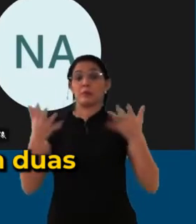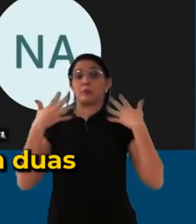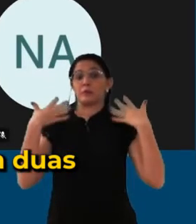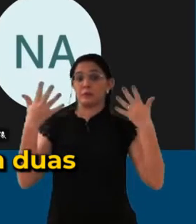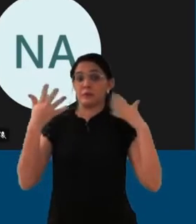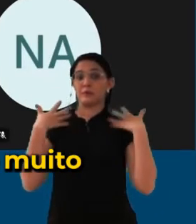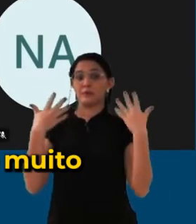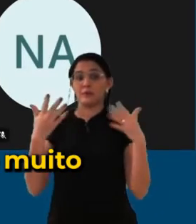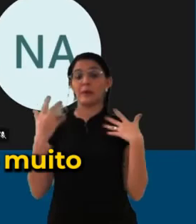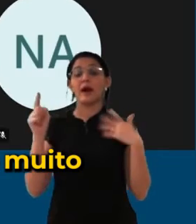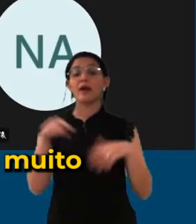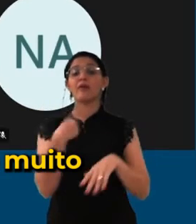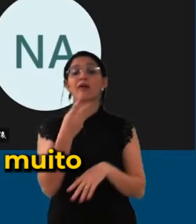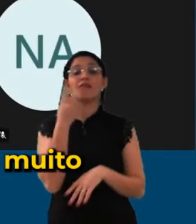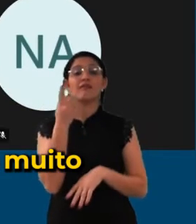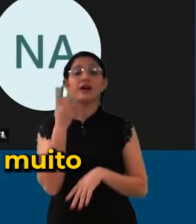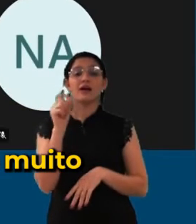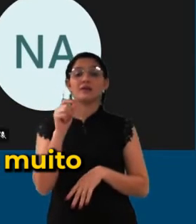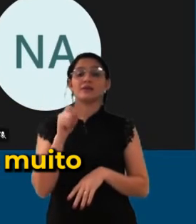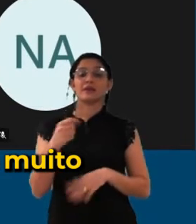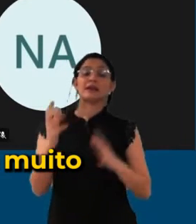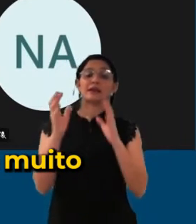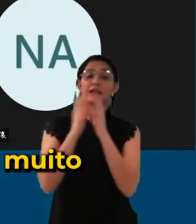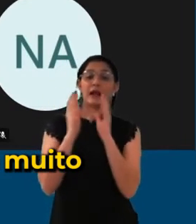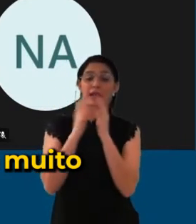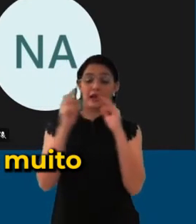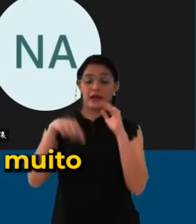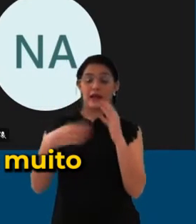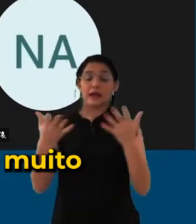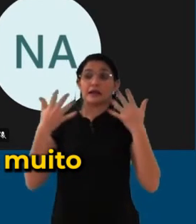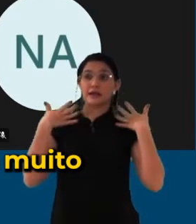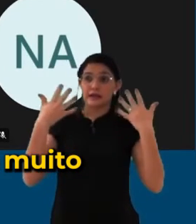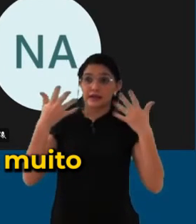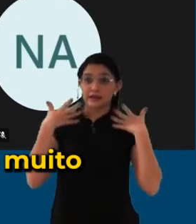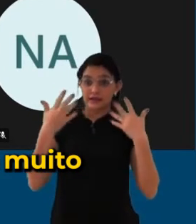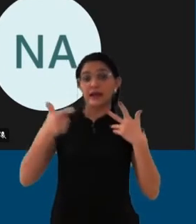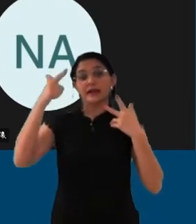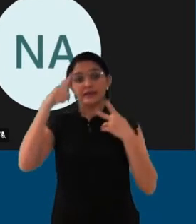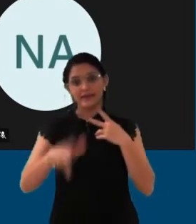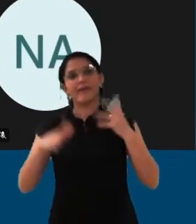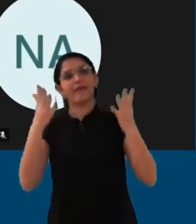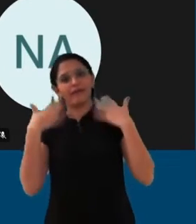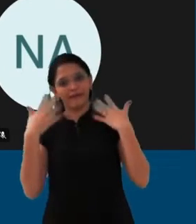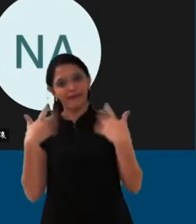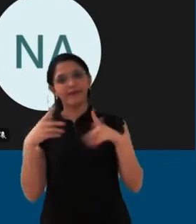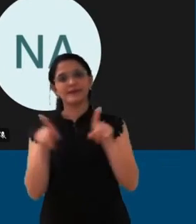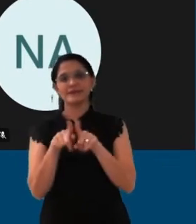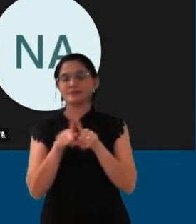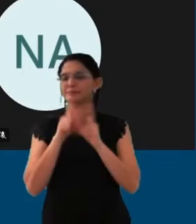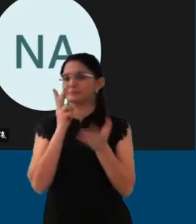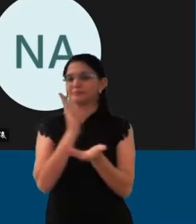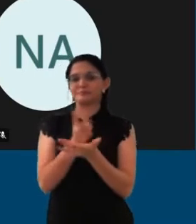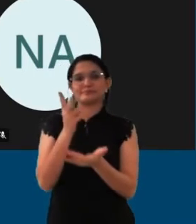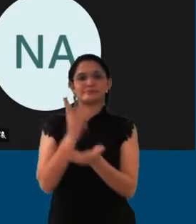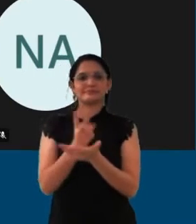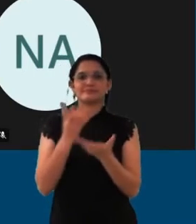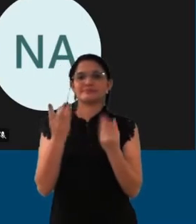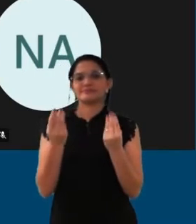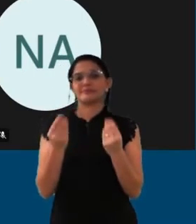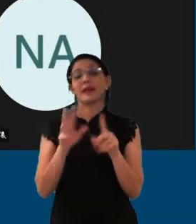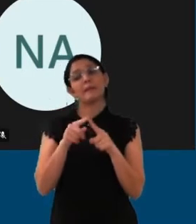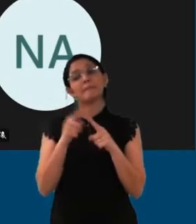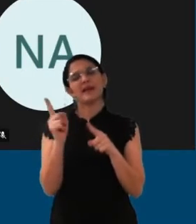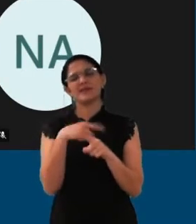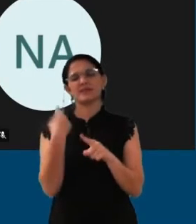2 estações, né? Quentura e mormaço, porque é sempre muito quente aqui. Mas, enfim, estamos